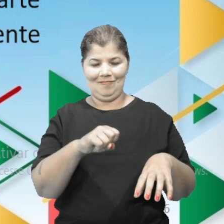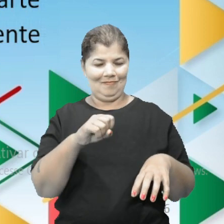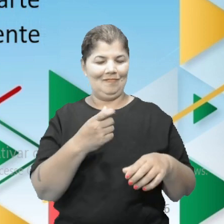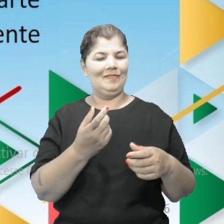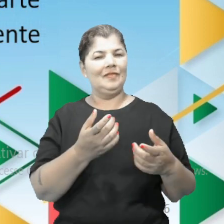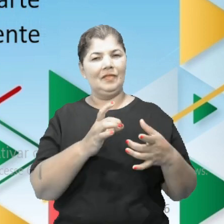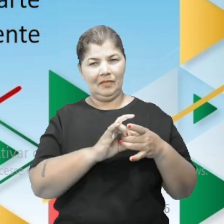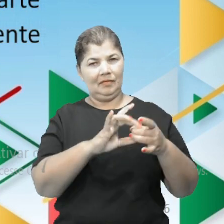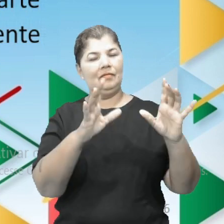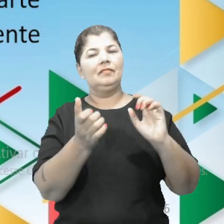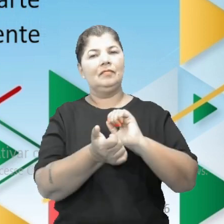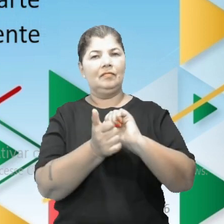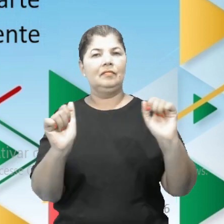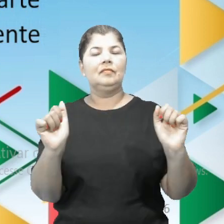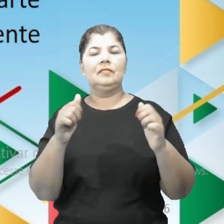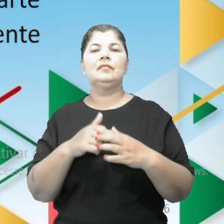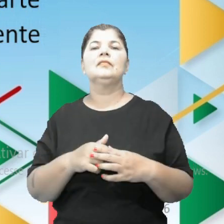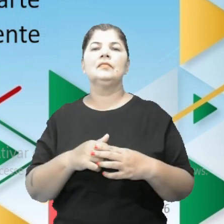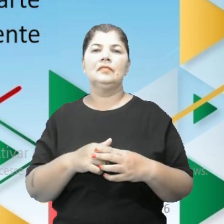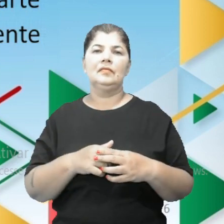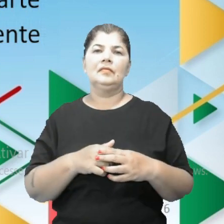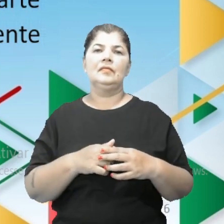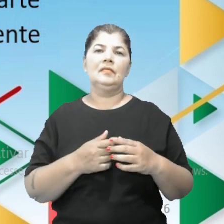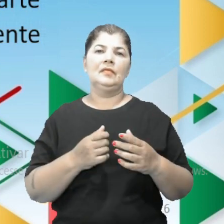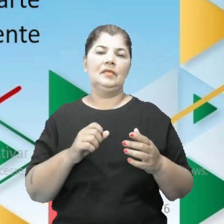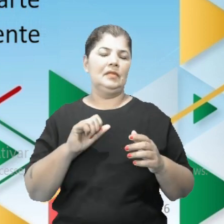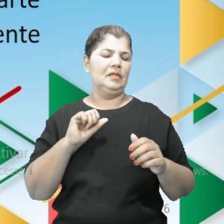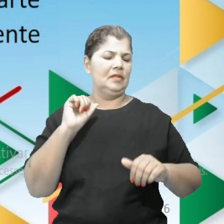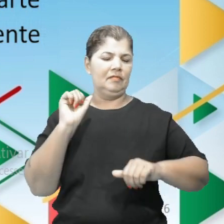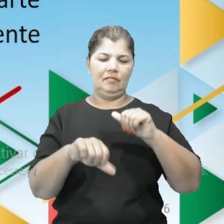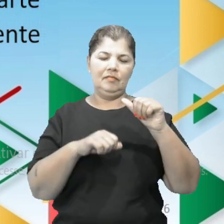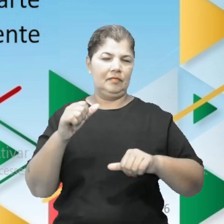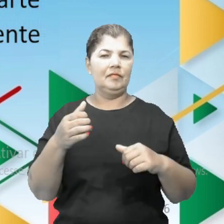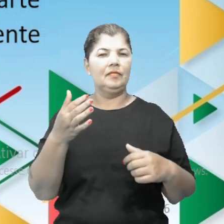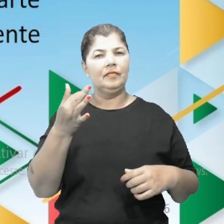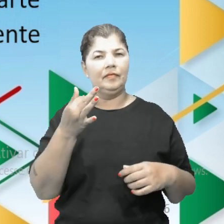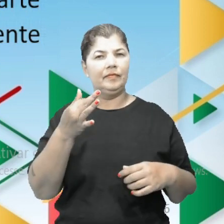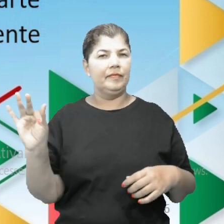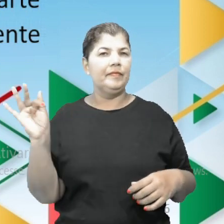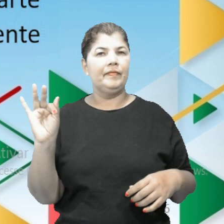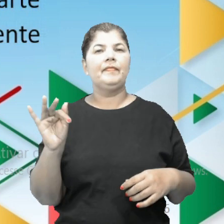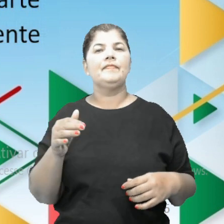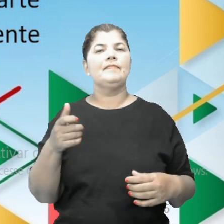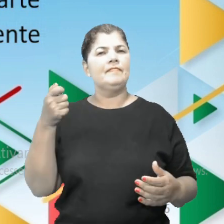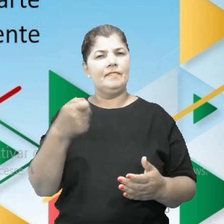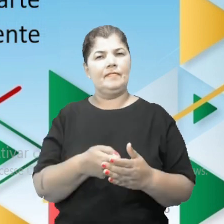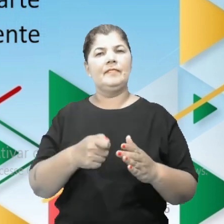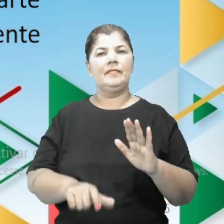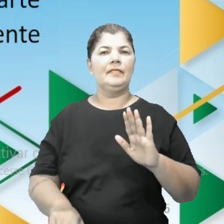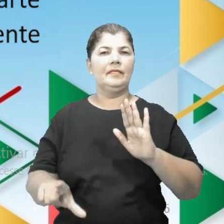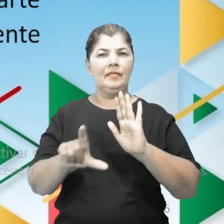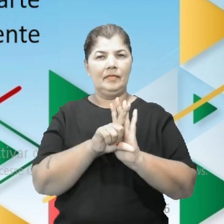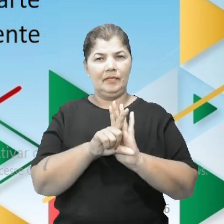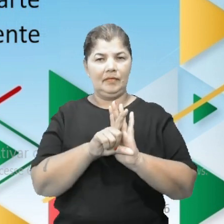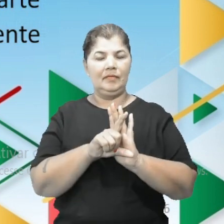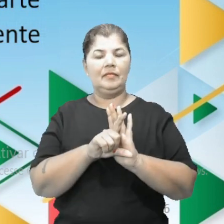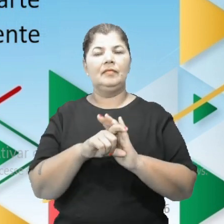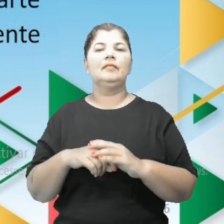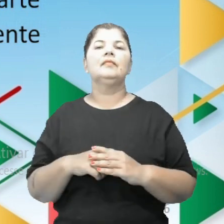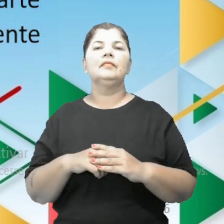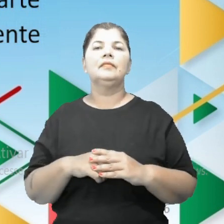né, da Revolução Francesa, né, com a imposição das leis